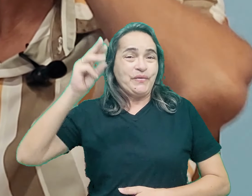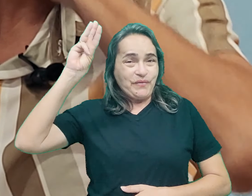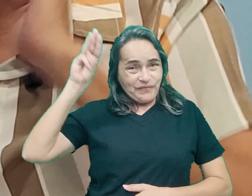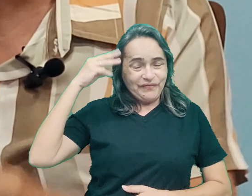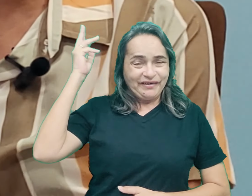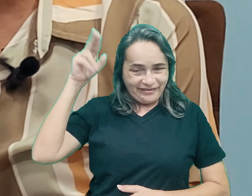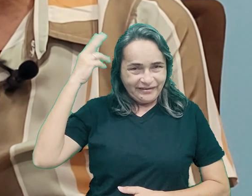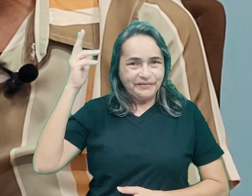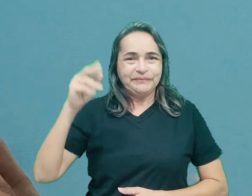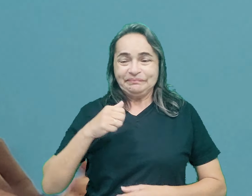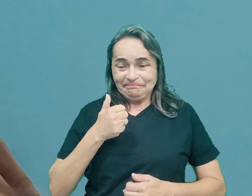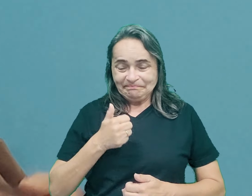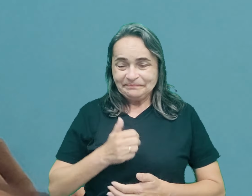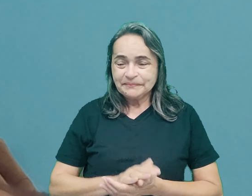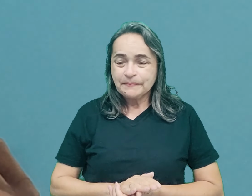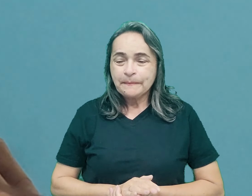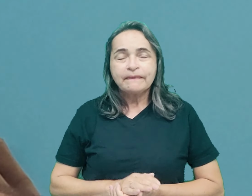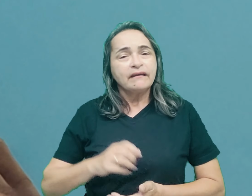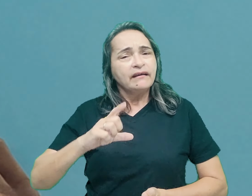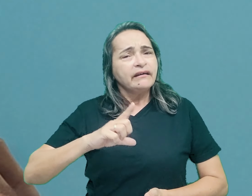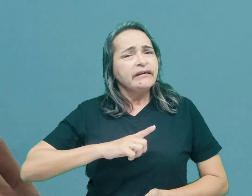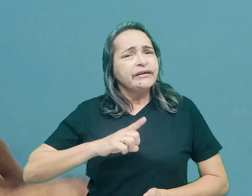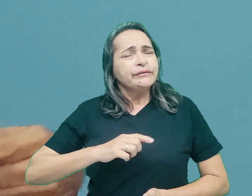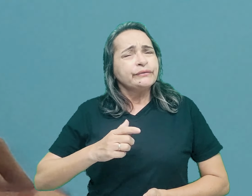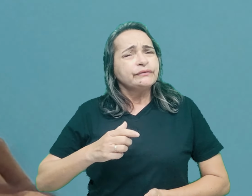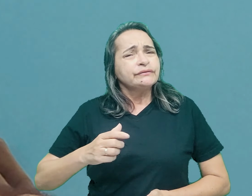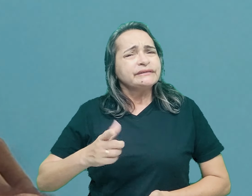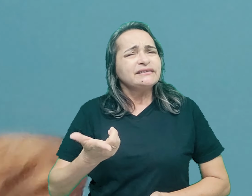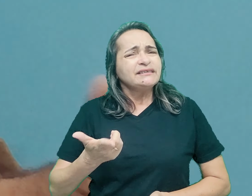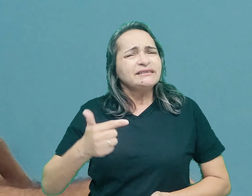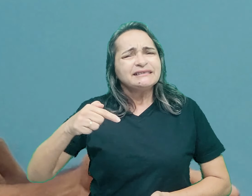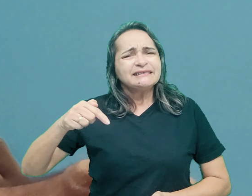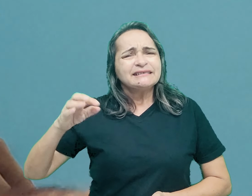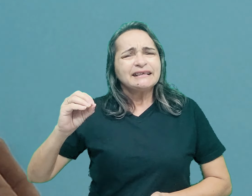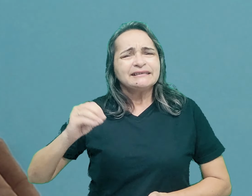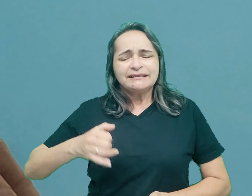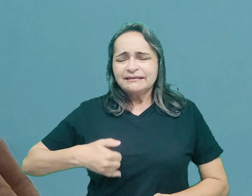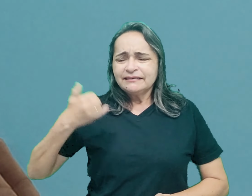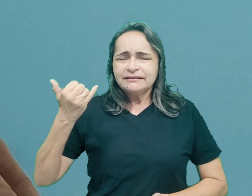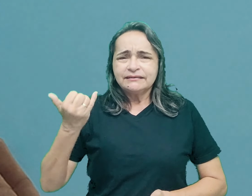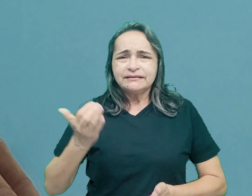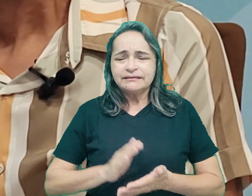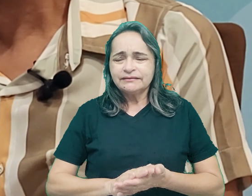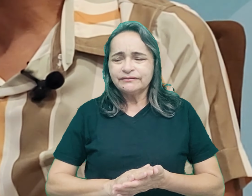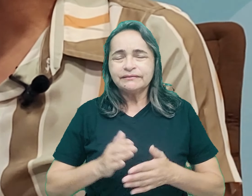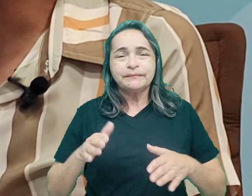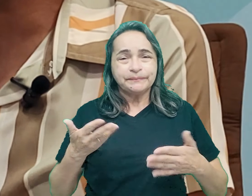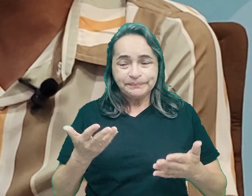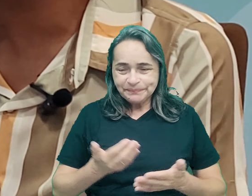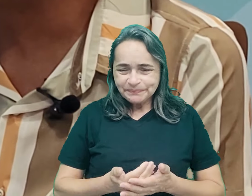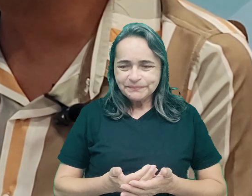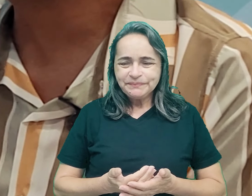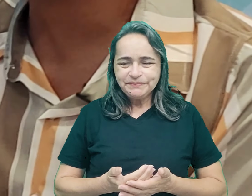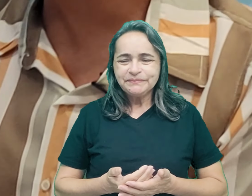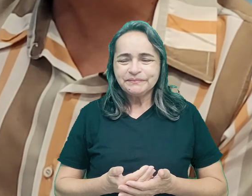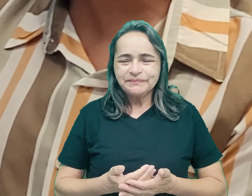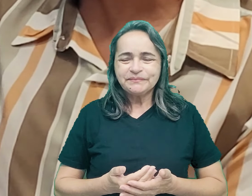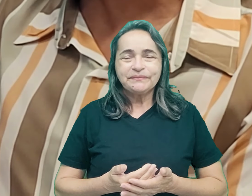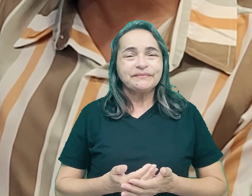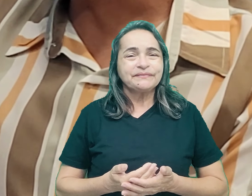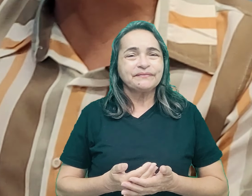acho muito legal isso. Eu sou uma pessoa que tem uns 70 anos e com idade de 8 anos eu já estava dentro da festa do vaqueiro. Mas isso aí é pauta